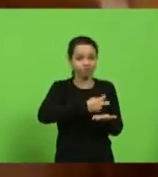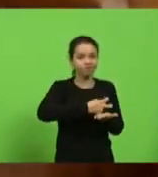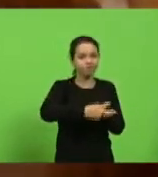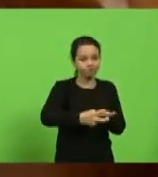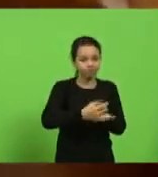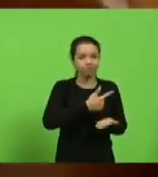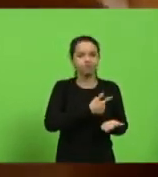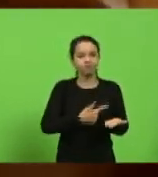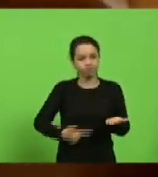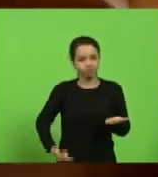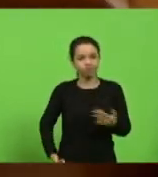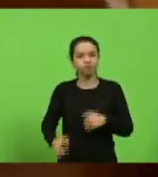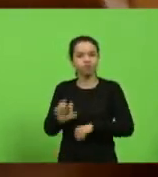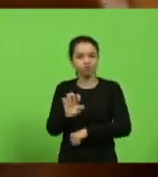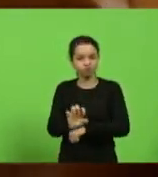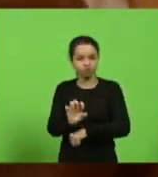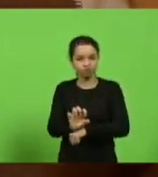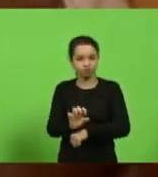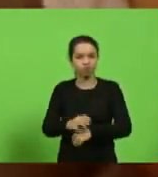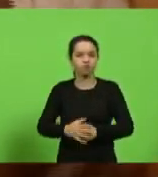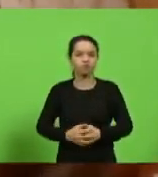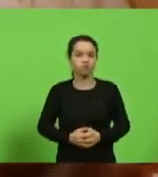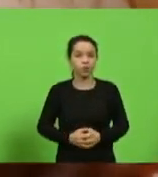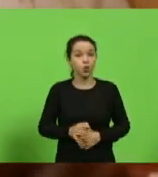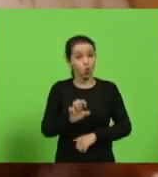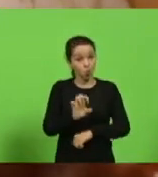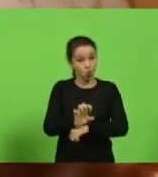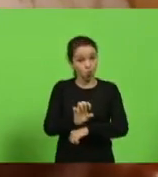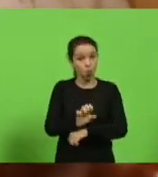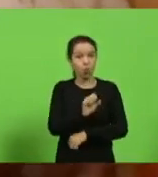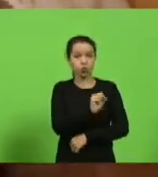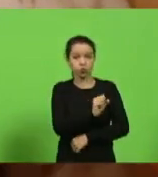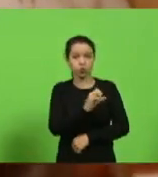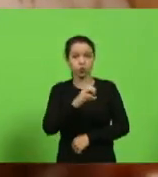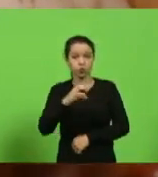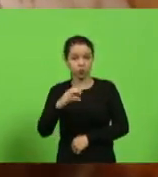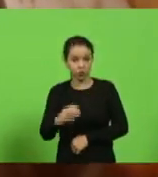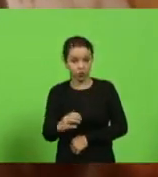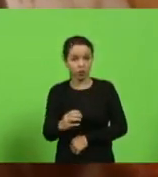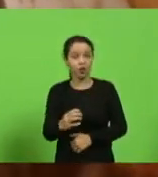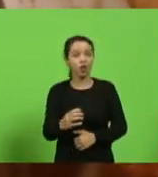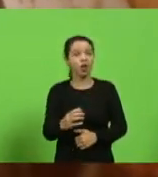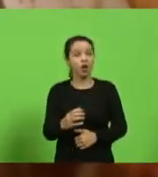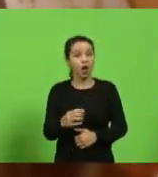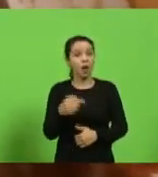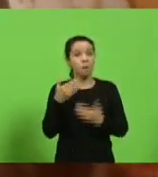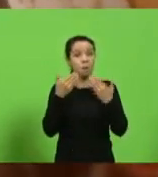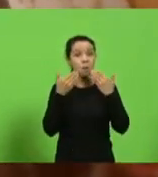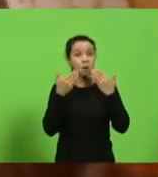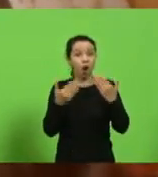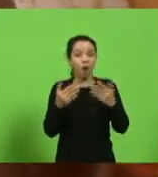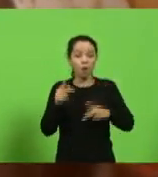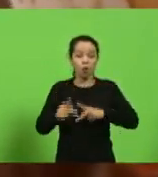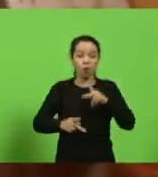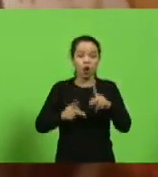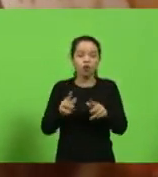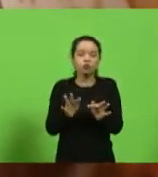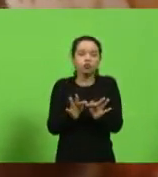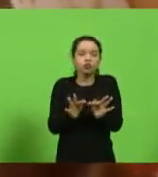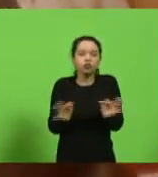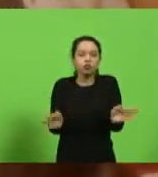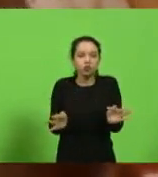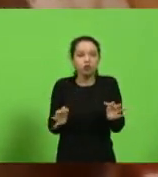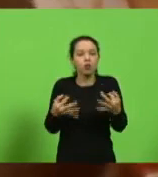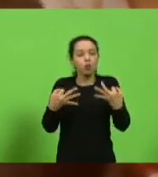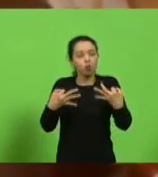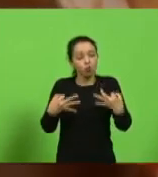estado. O estado de Santa Catarina, que é reconhecido por seu povo simples, honesto e